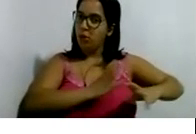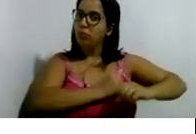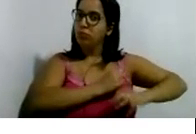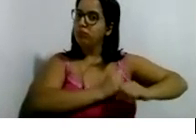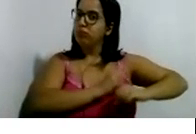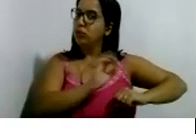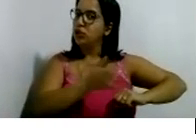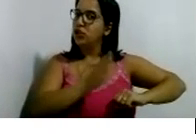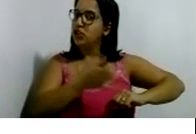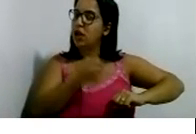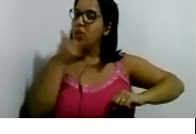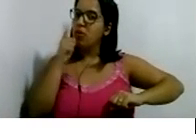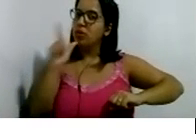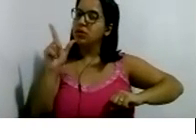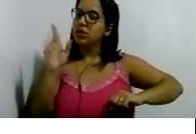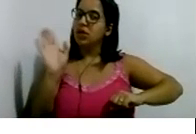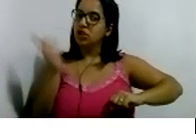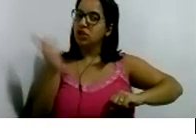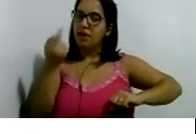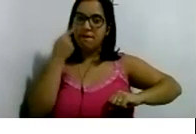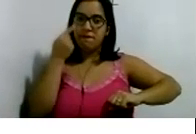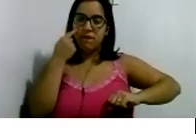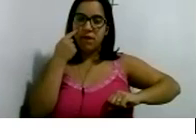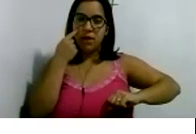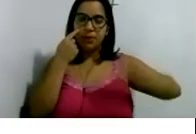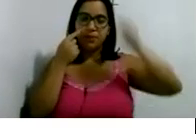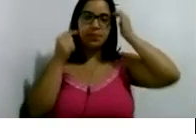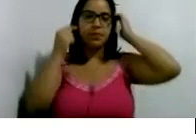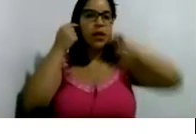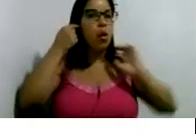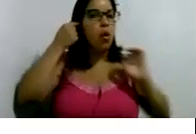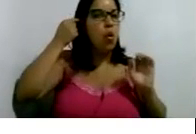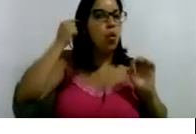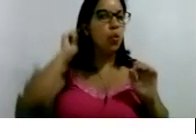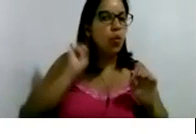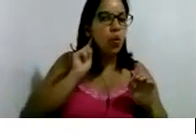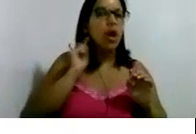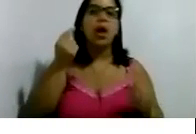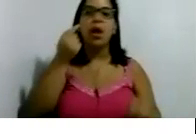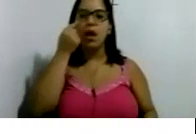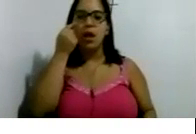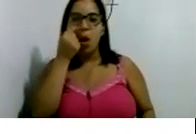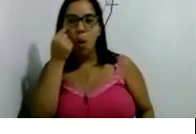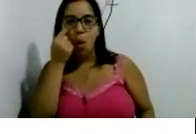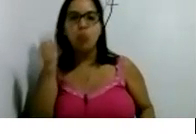também a gente consegue identificar os primórdios das orelhas e dos olhos.